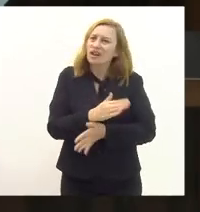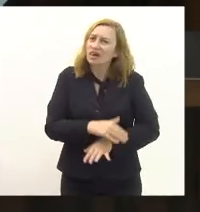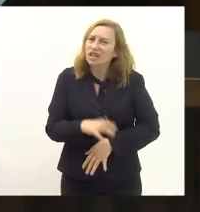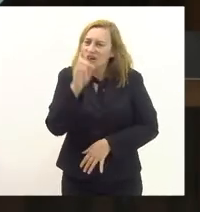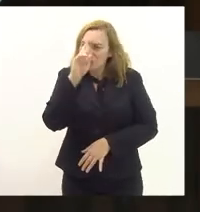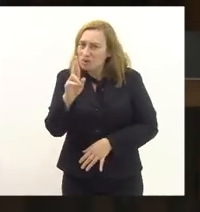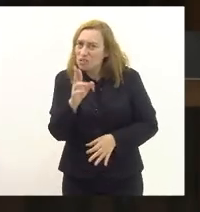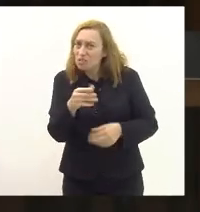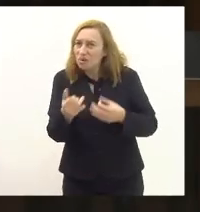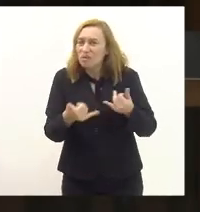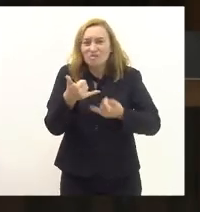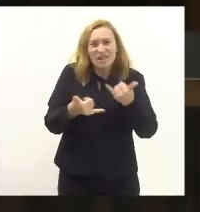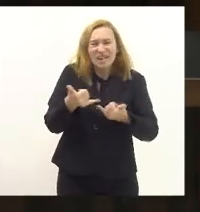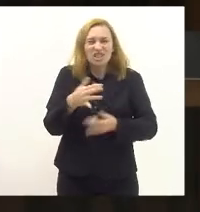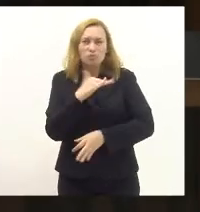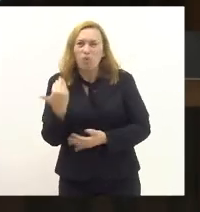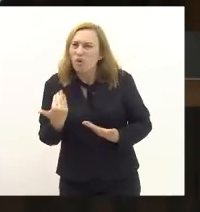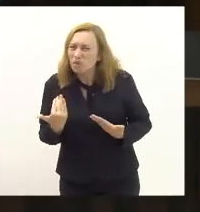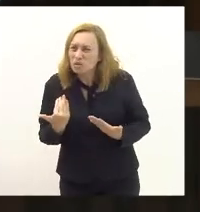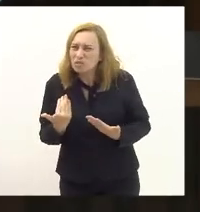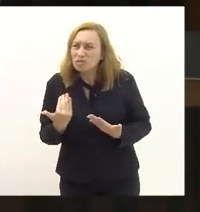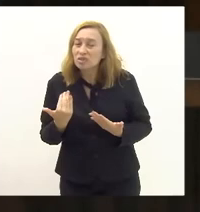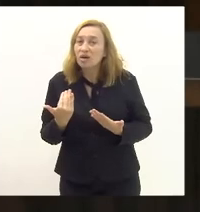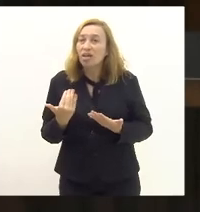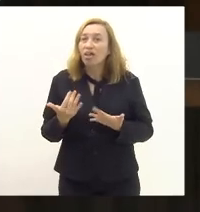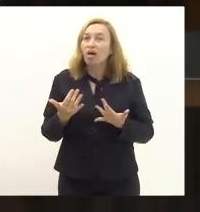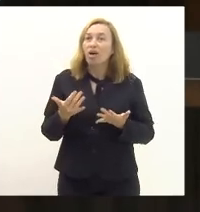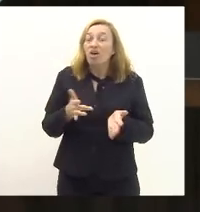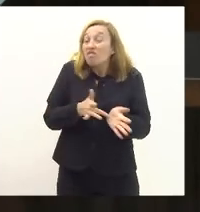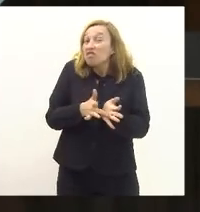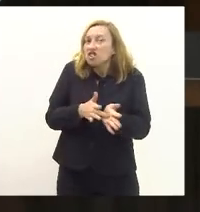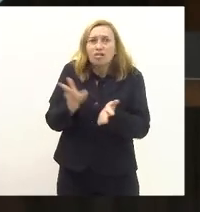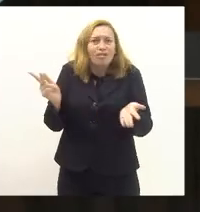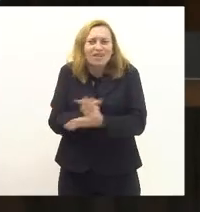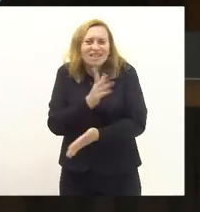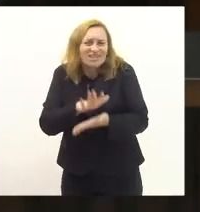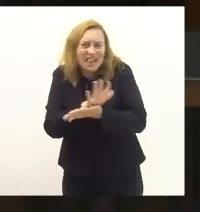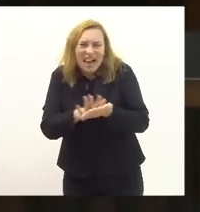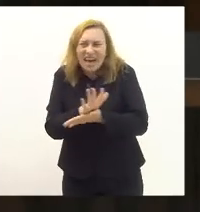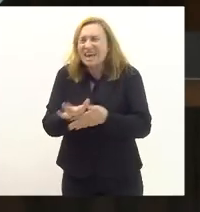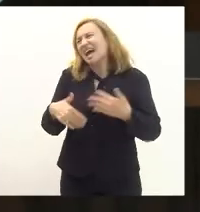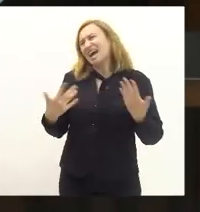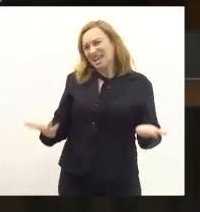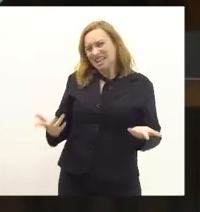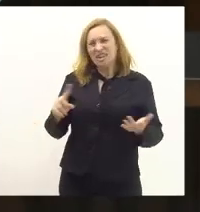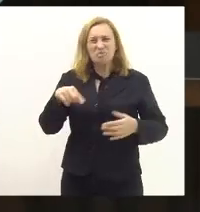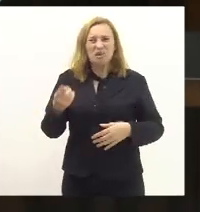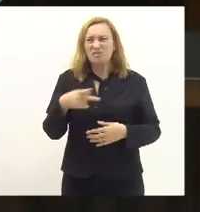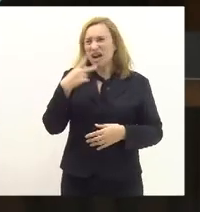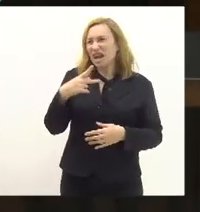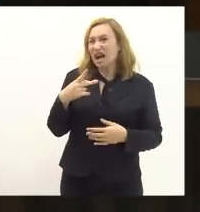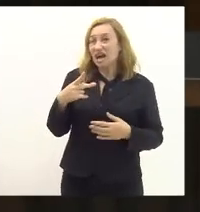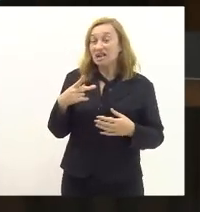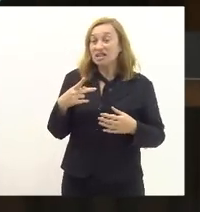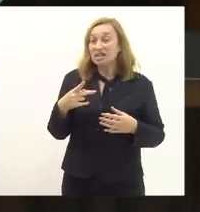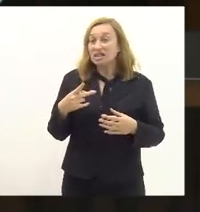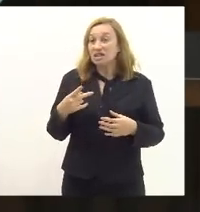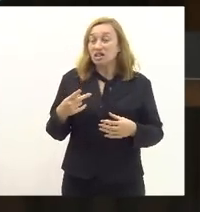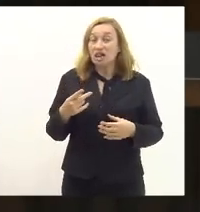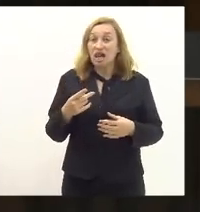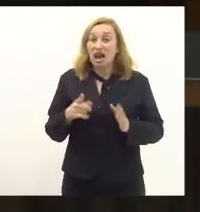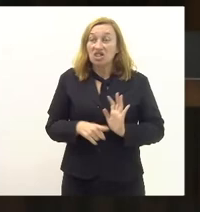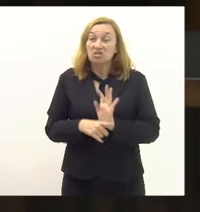o senhor brinca de morto, e faz de conta que não aconteceu, e vem com essa balela de dizer que deu um grande aumento para as